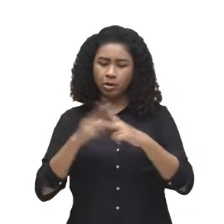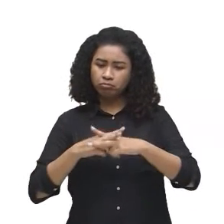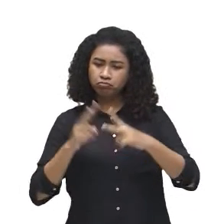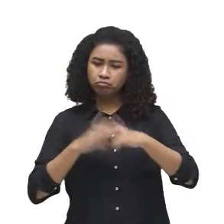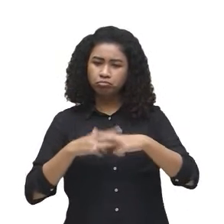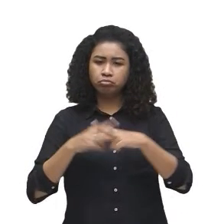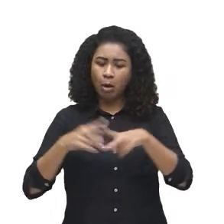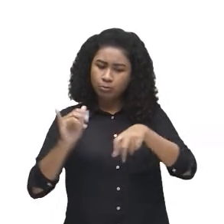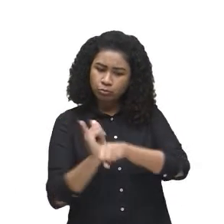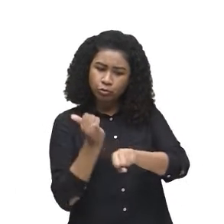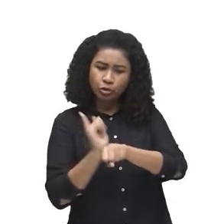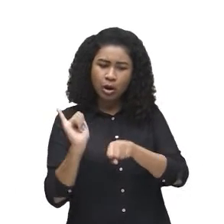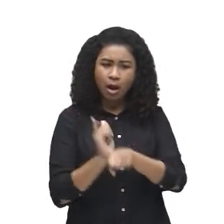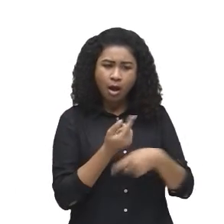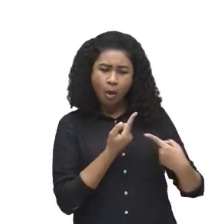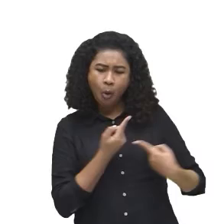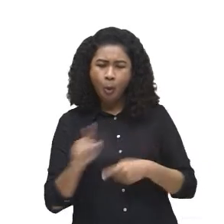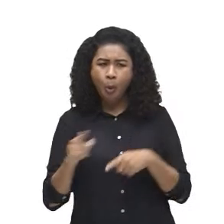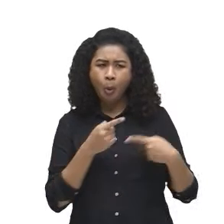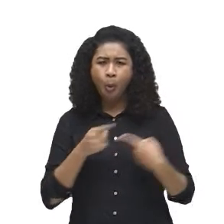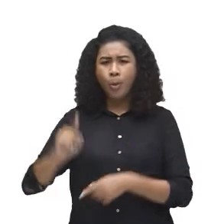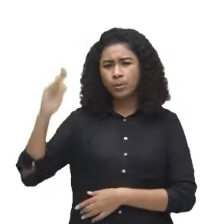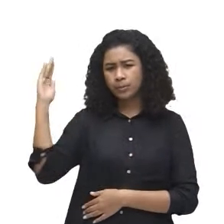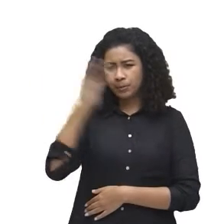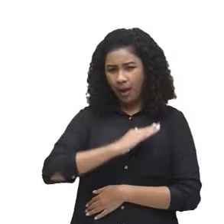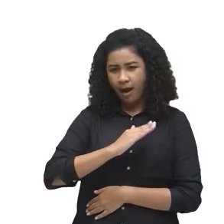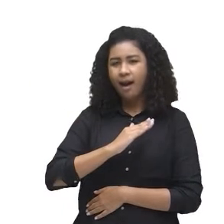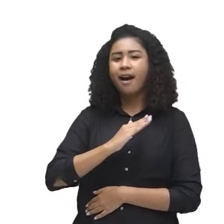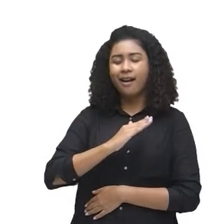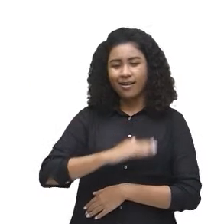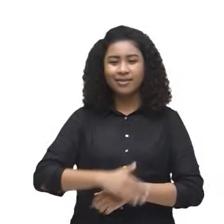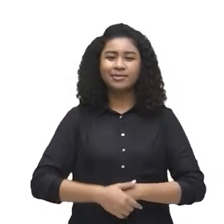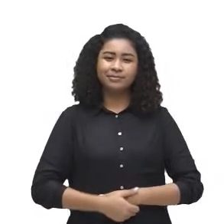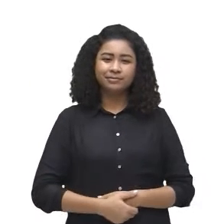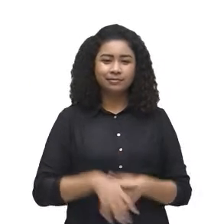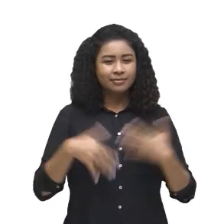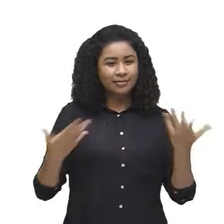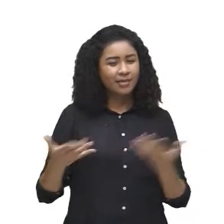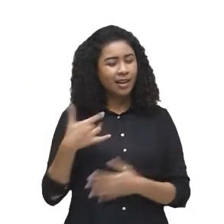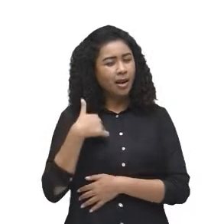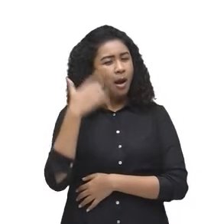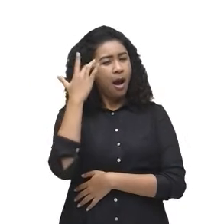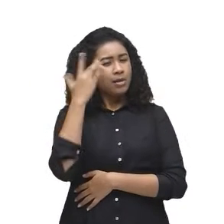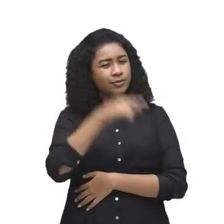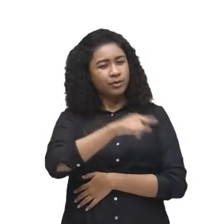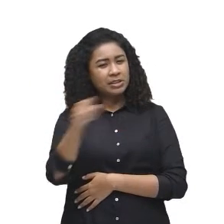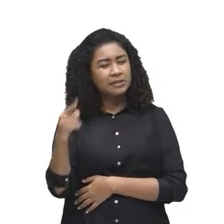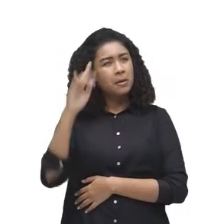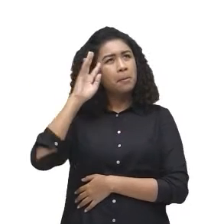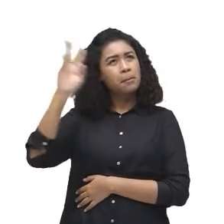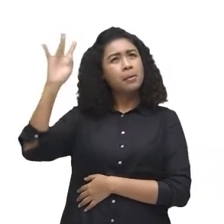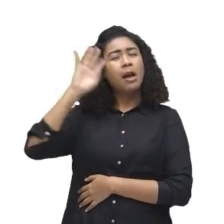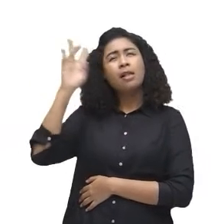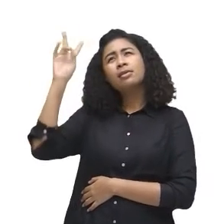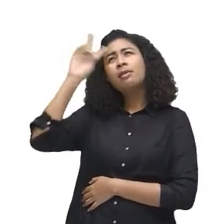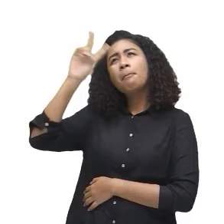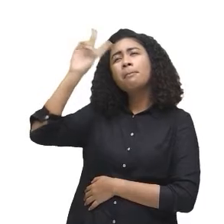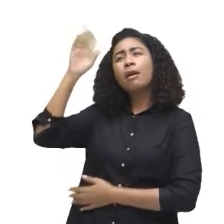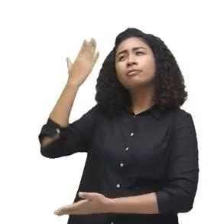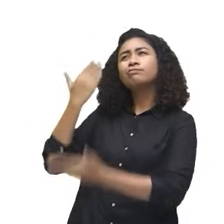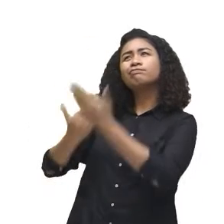combater o crime. Então, deve vir no pensamento de cada um de vocês lembranças e